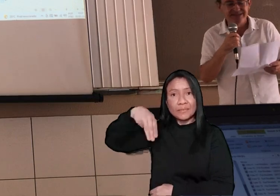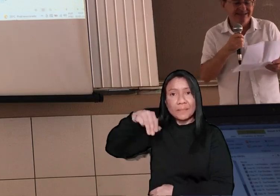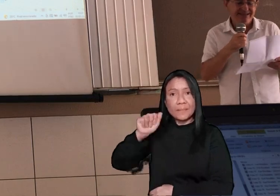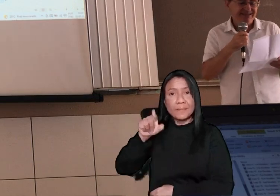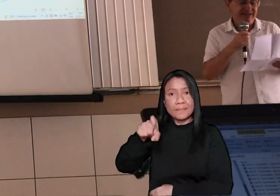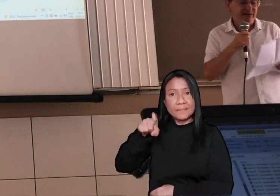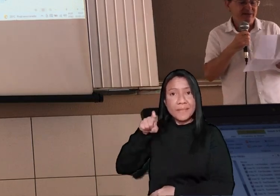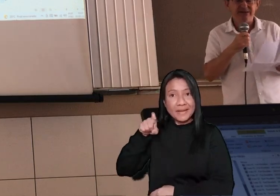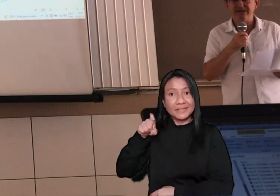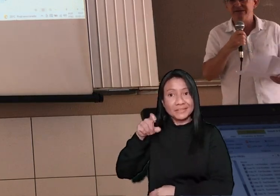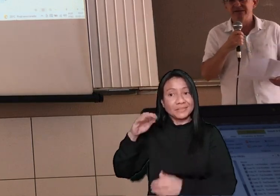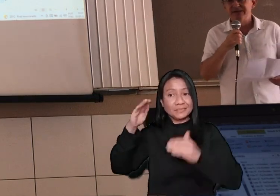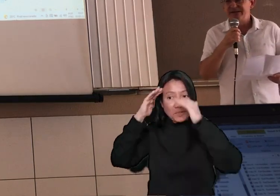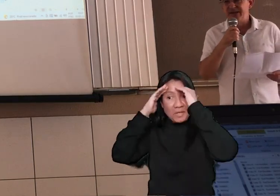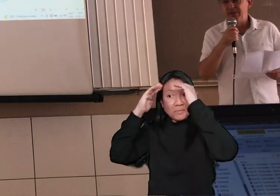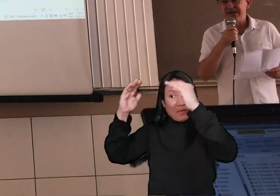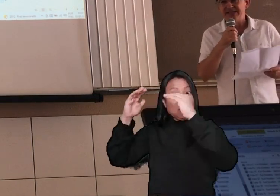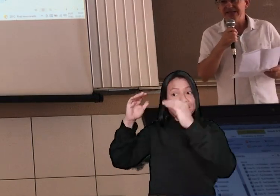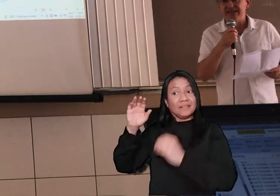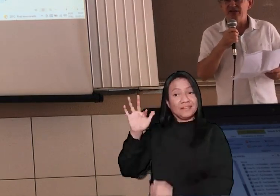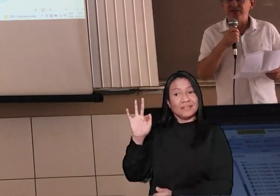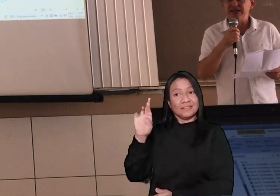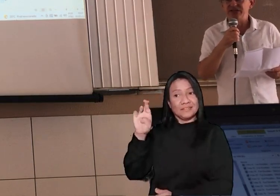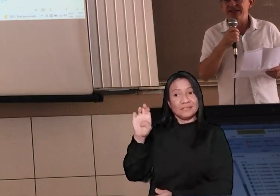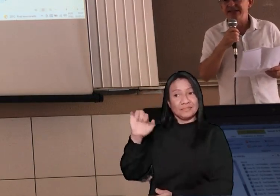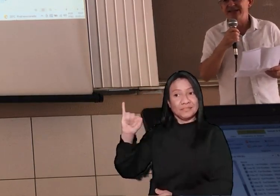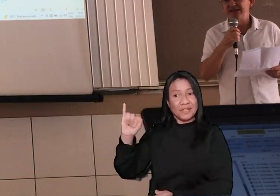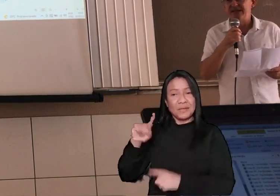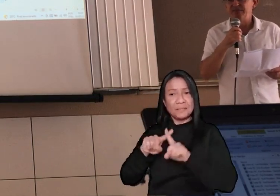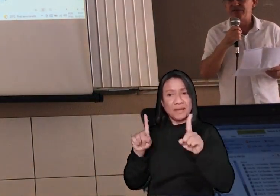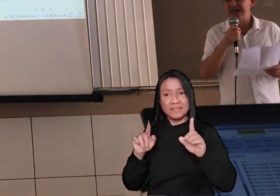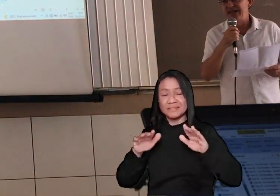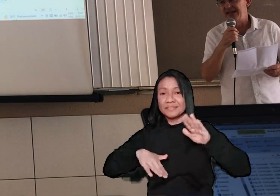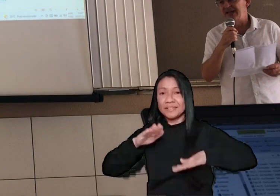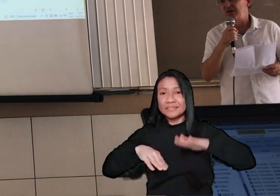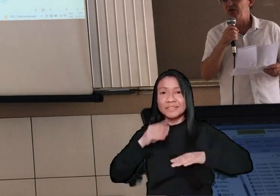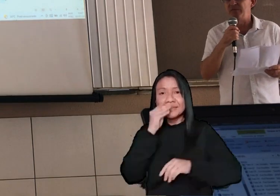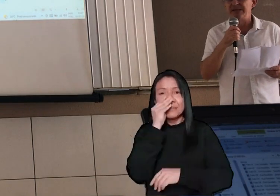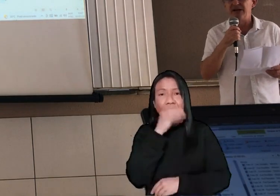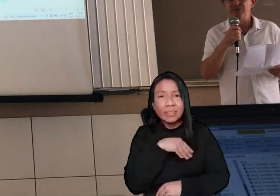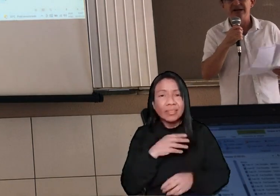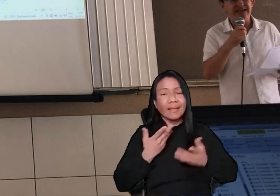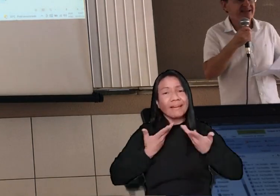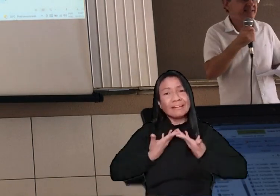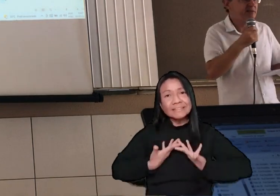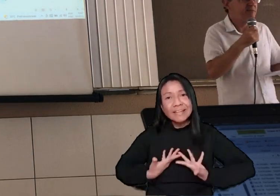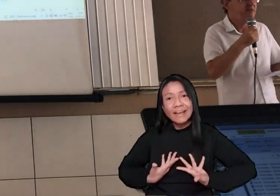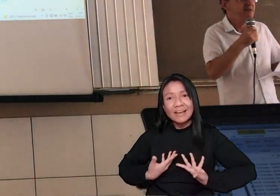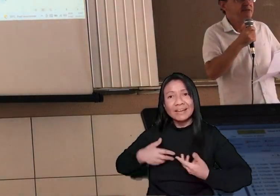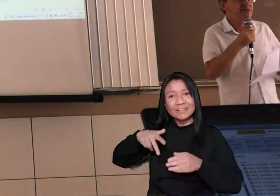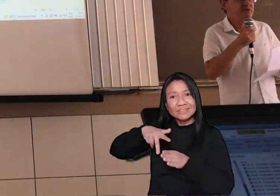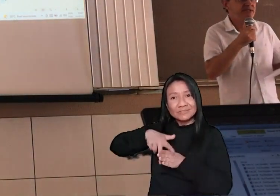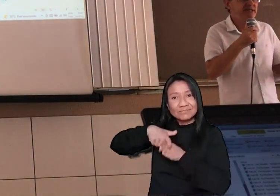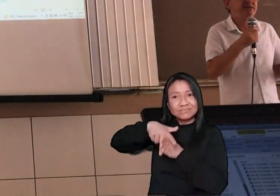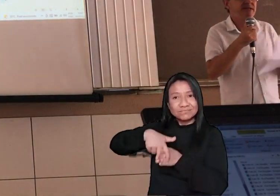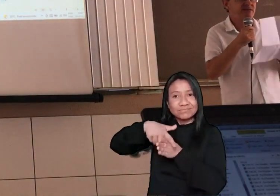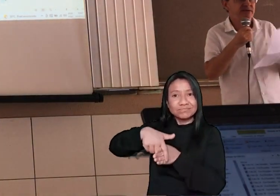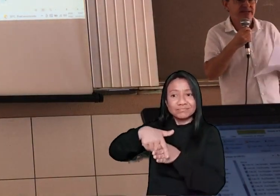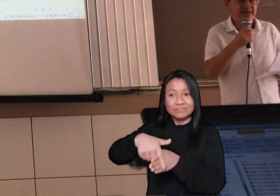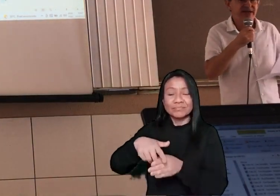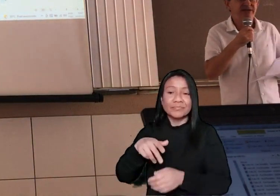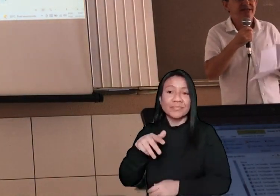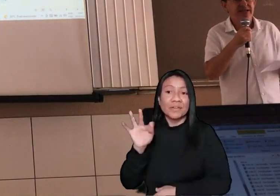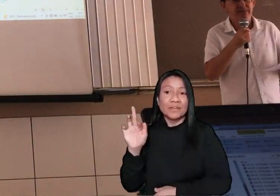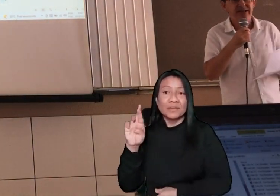cansado, não aparecia. Aí o Frei tinha que ir buscar ele, ou mandar uma criança para os vizinhos lá